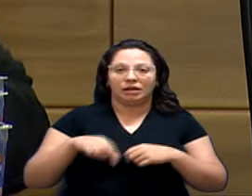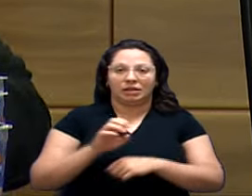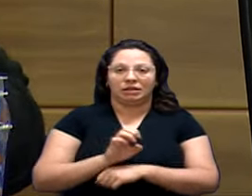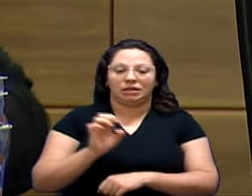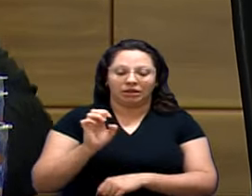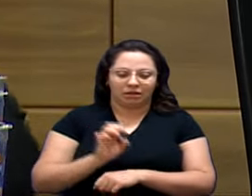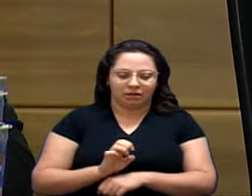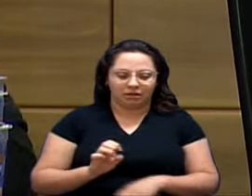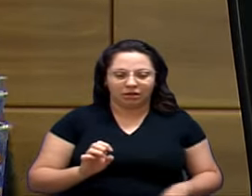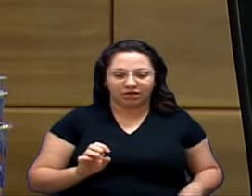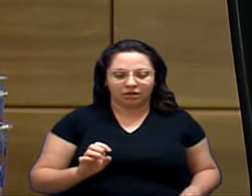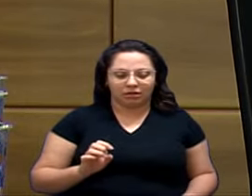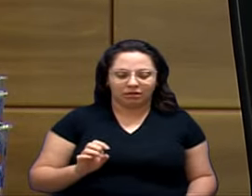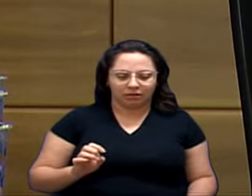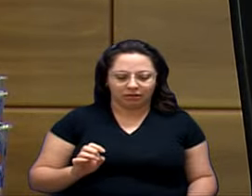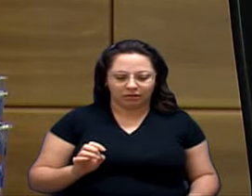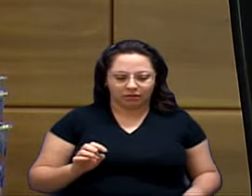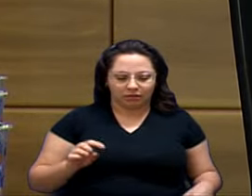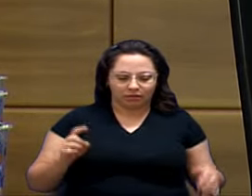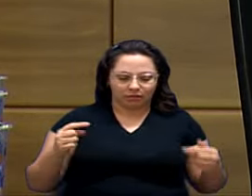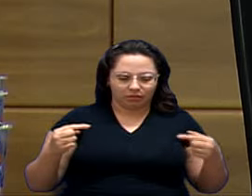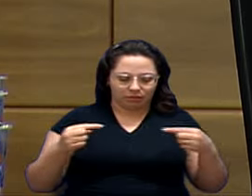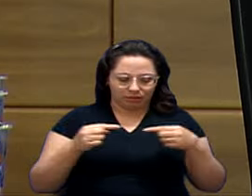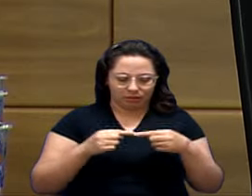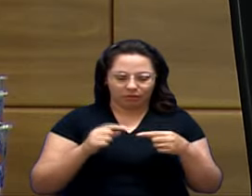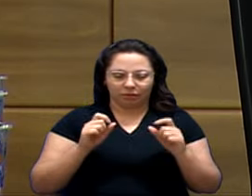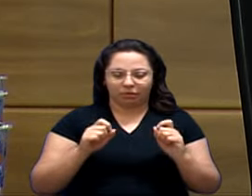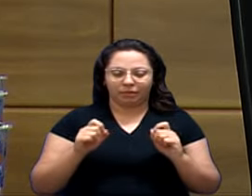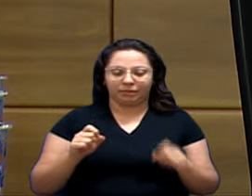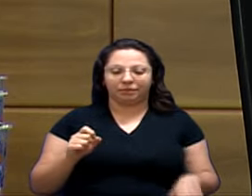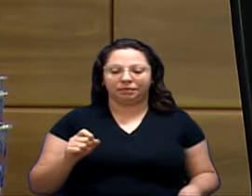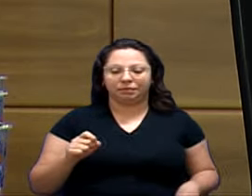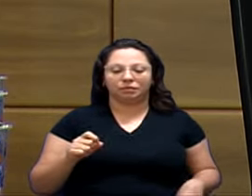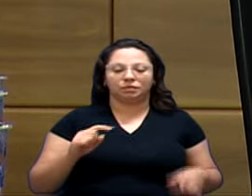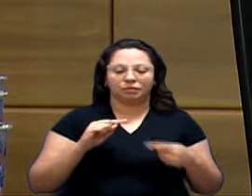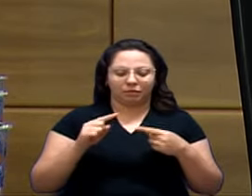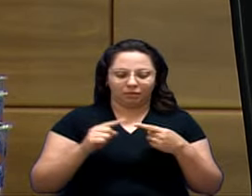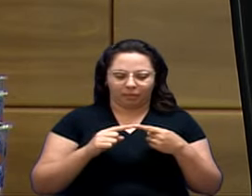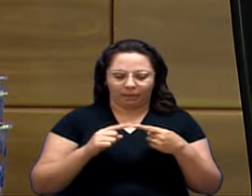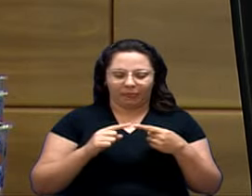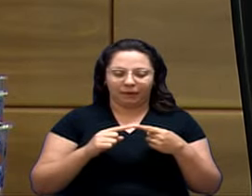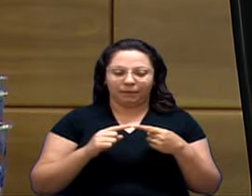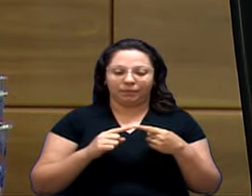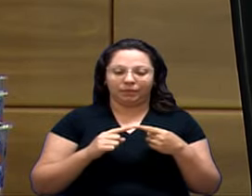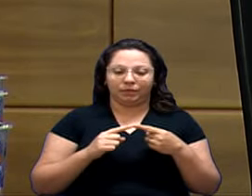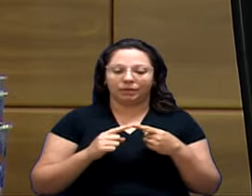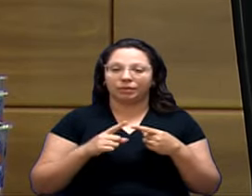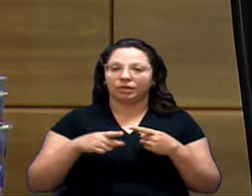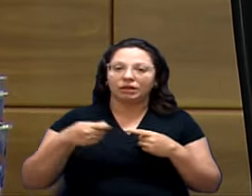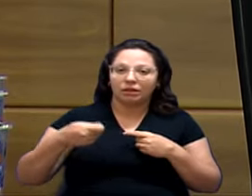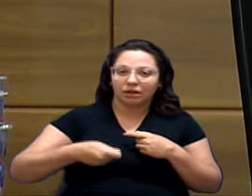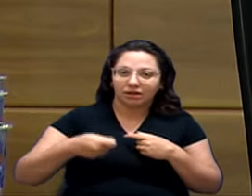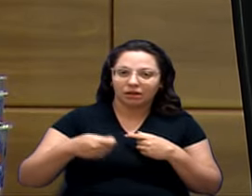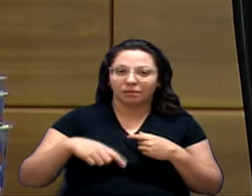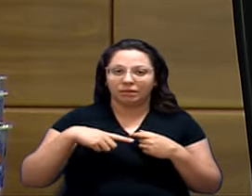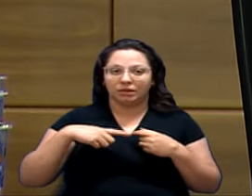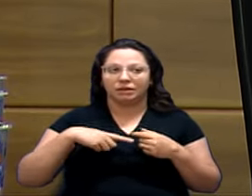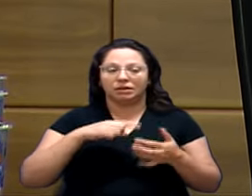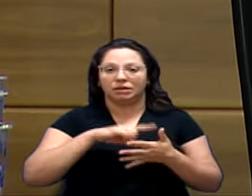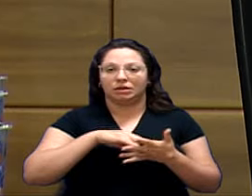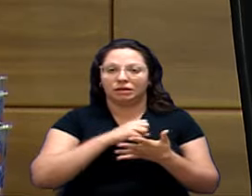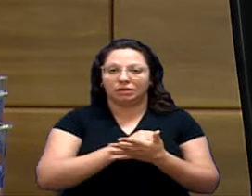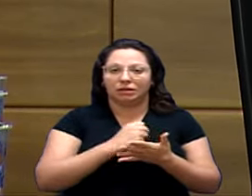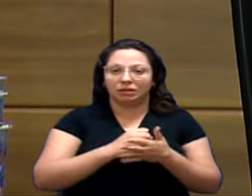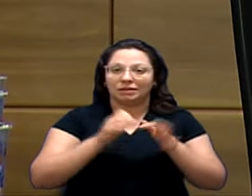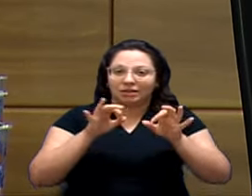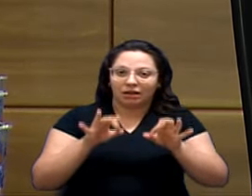recursos e de financiamento internacional que de primeiro eh de primeira situação ela exige que tem licenciamento ambiental Então